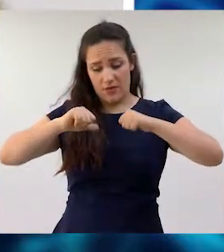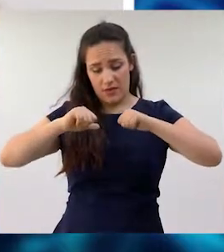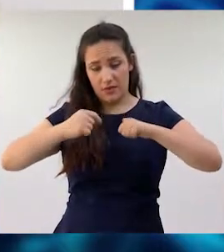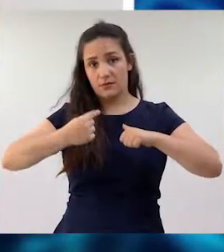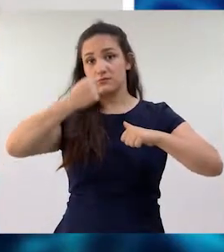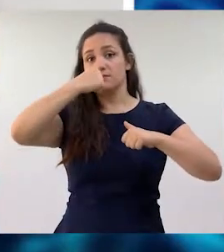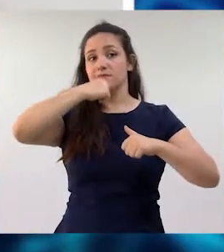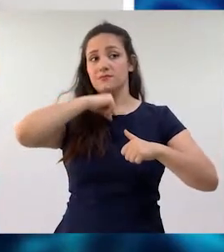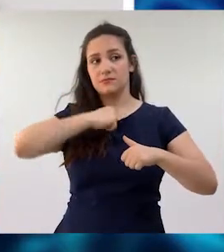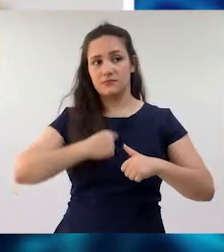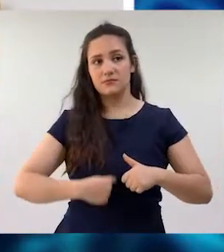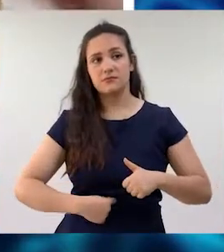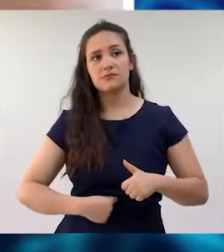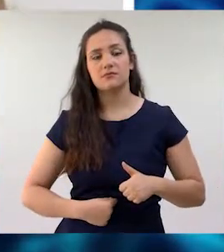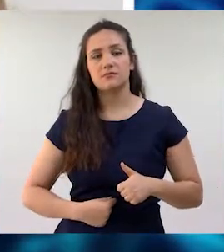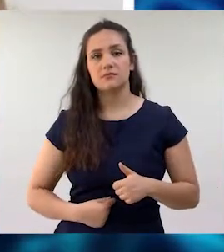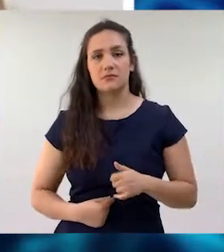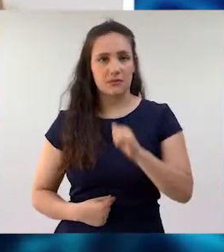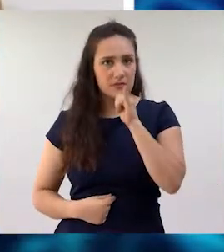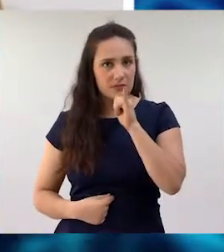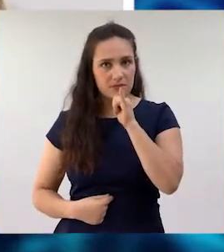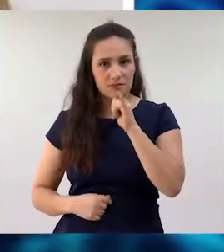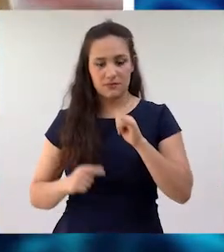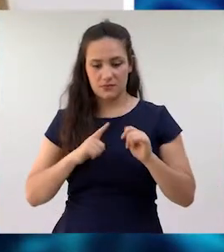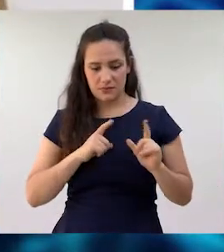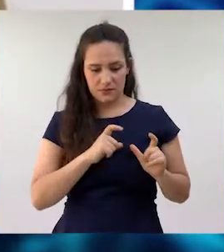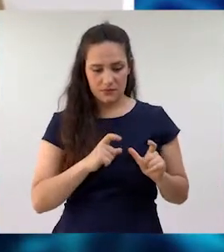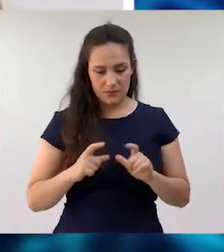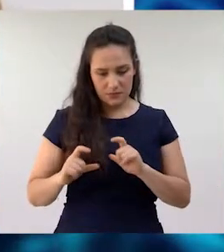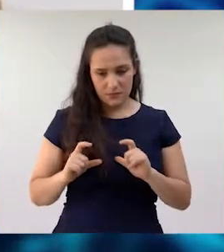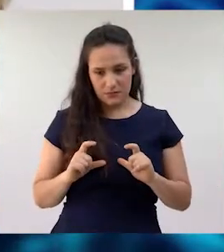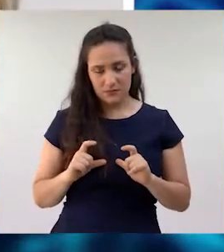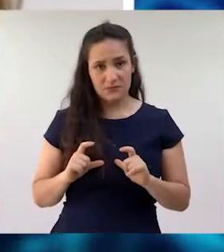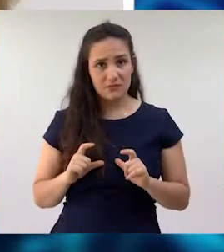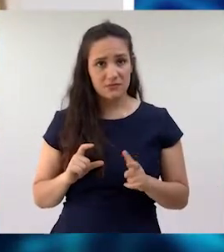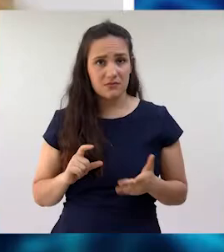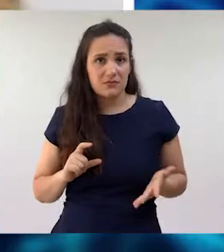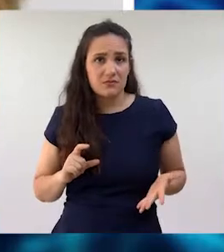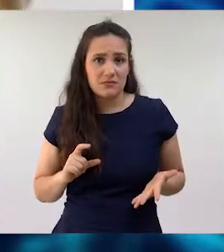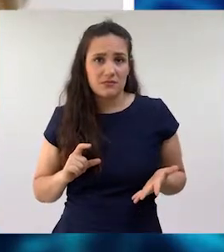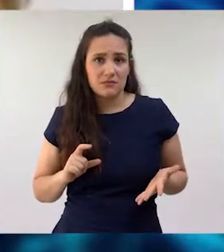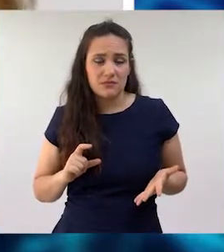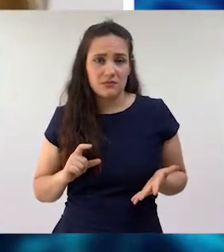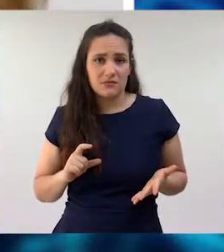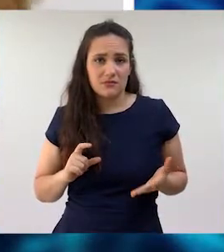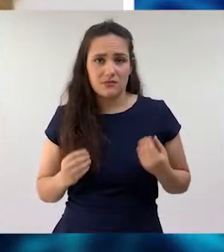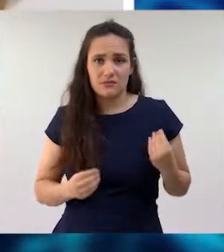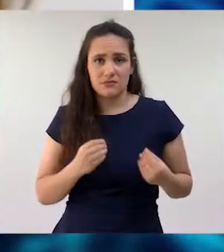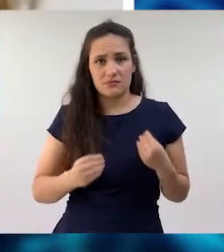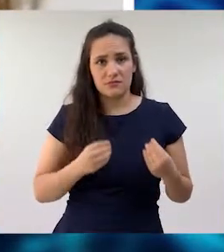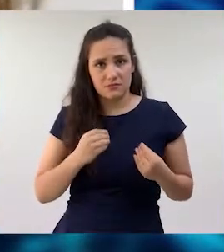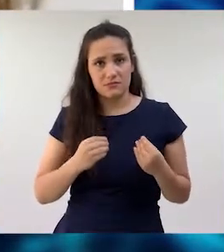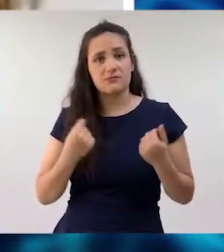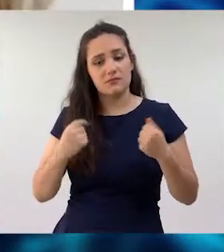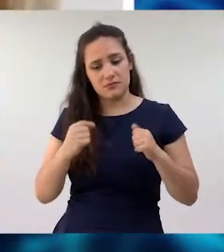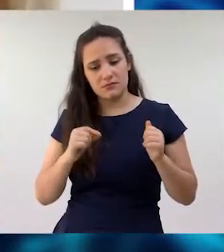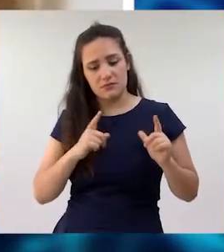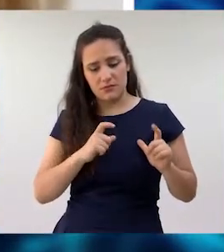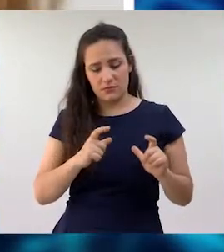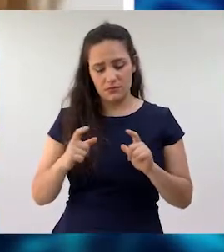estar limpo. Se a gente engole uma câmerazinha para ela fotografar e ela entrar no meio das fezes, ela só vai